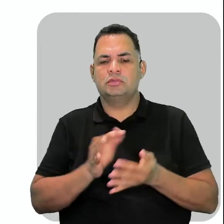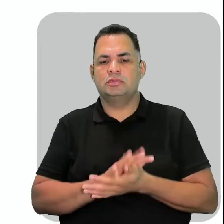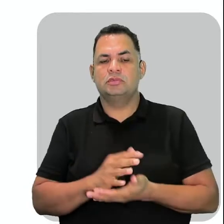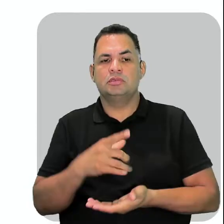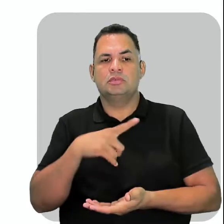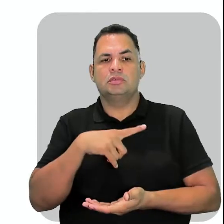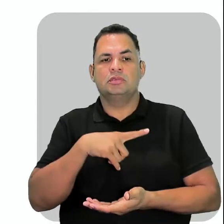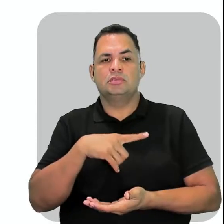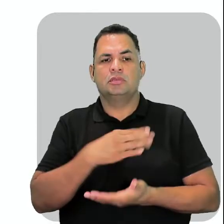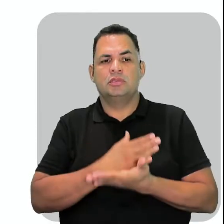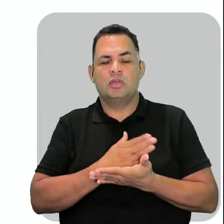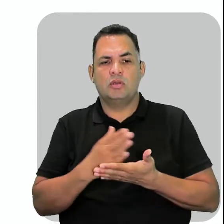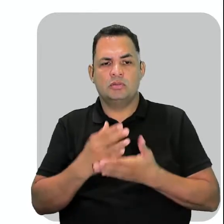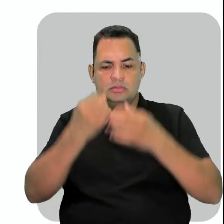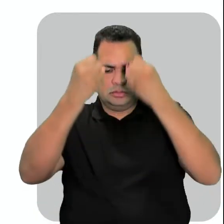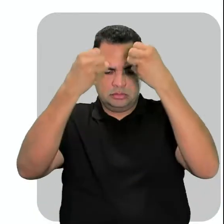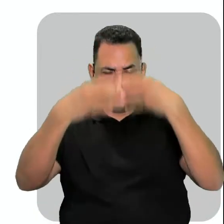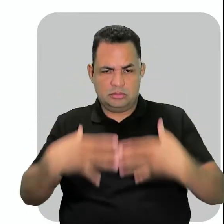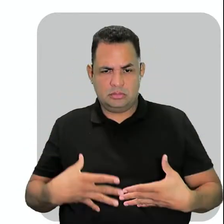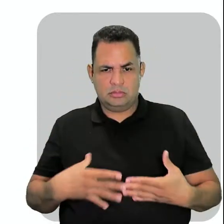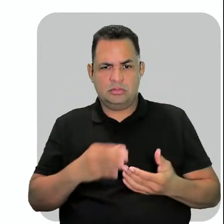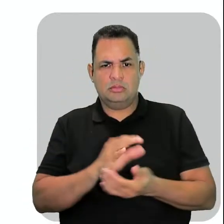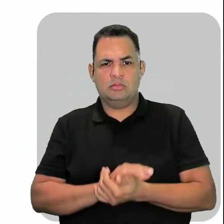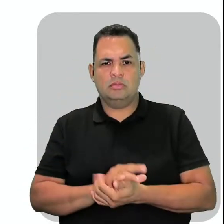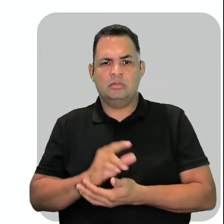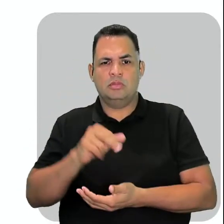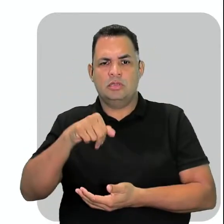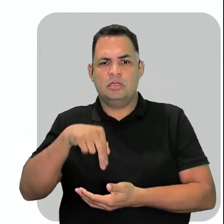gente vai agora começar a falar sobre os